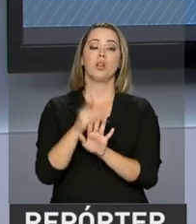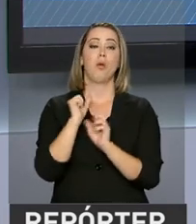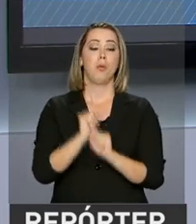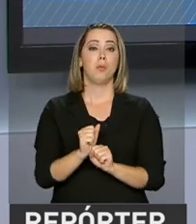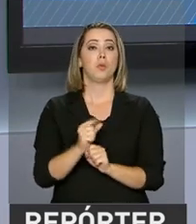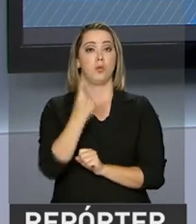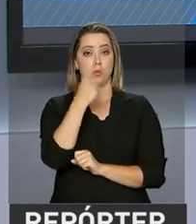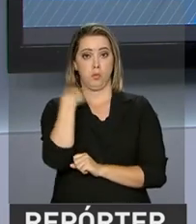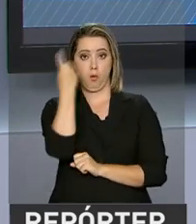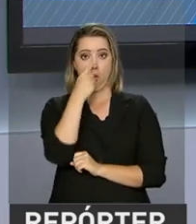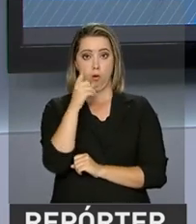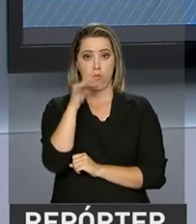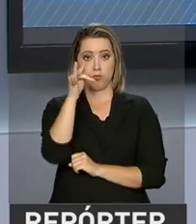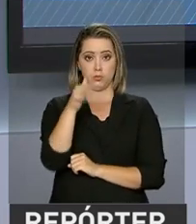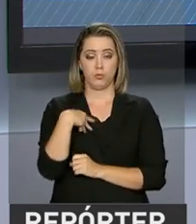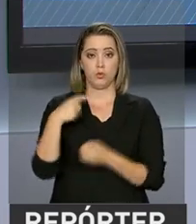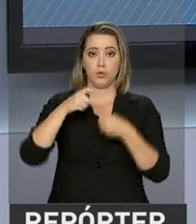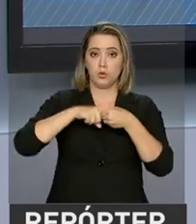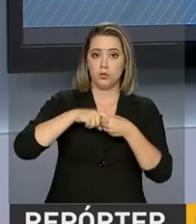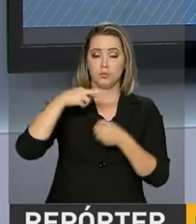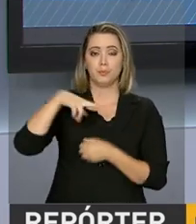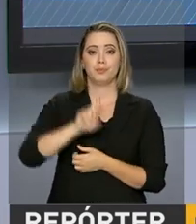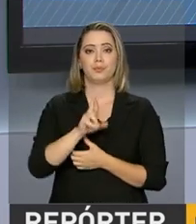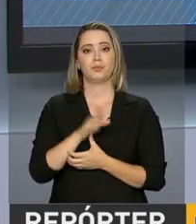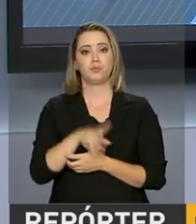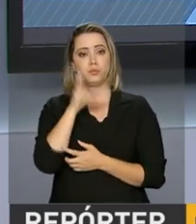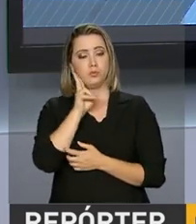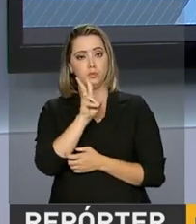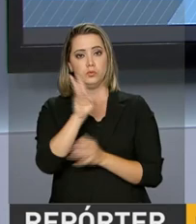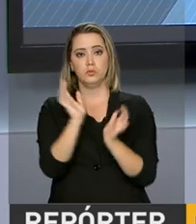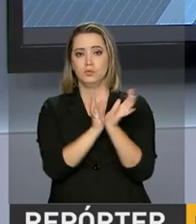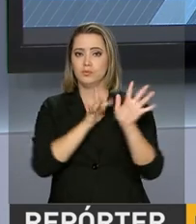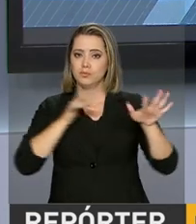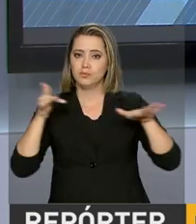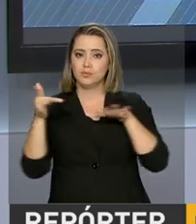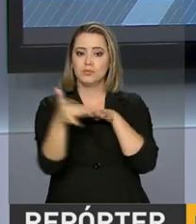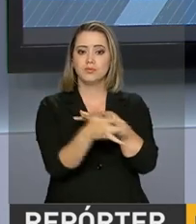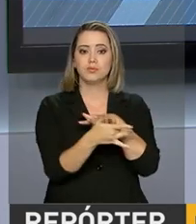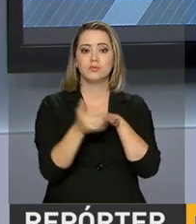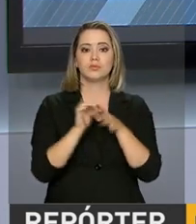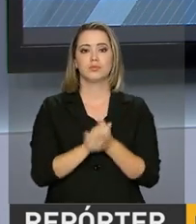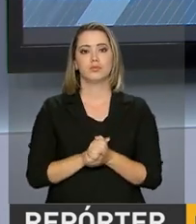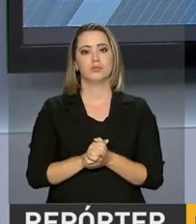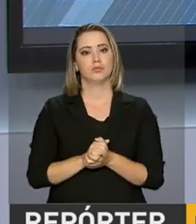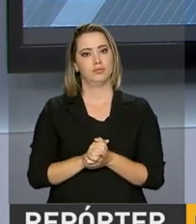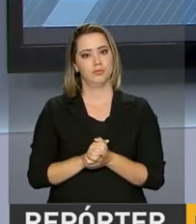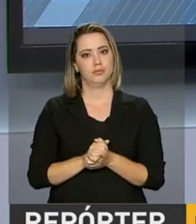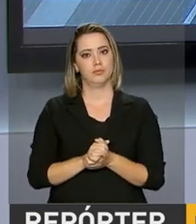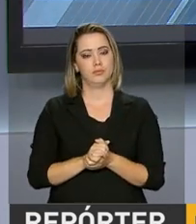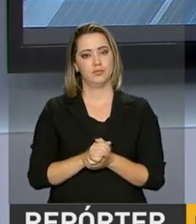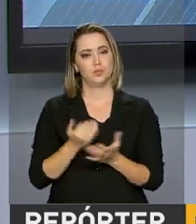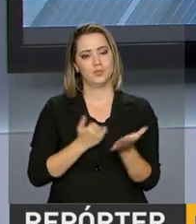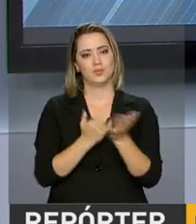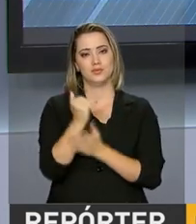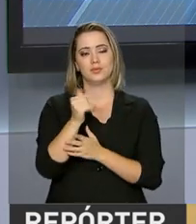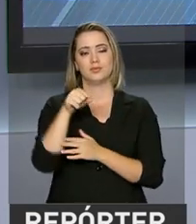Voltamos daqui a uma hora na próxima edição do Repórter NBR. Acompanhe as novidades também nas nossas redes sociais.